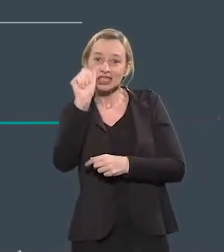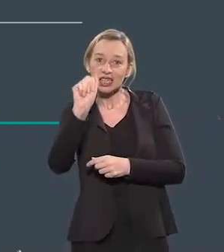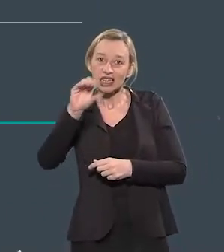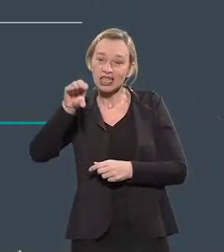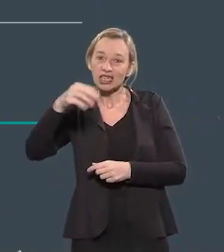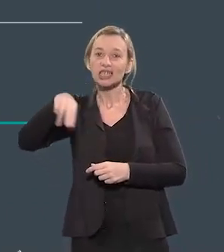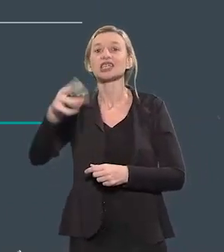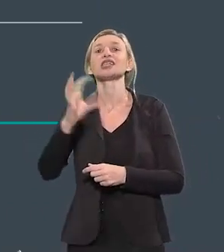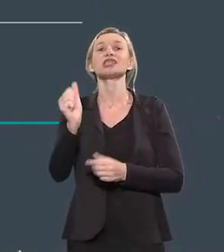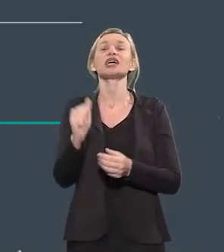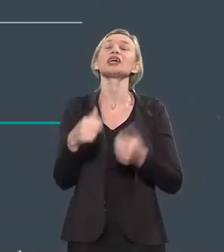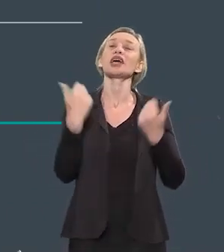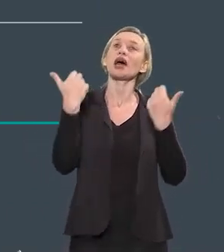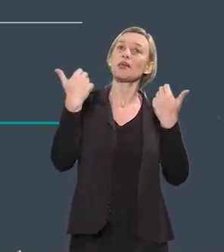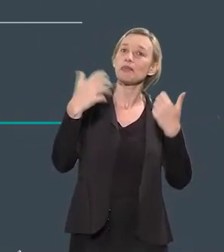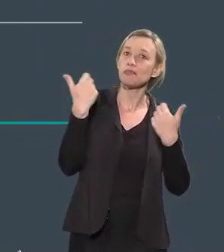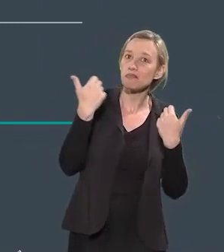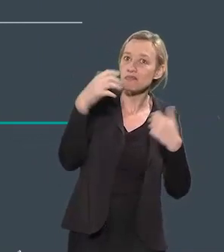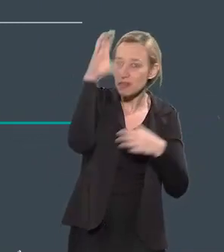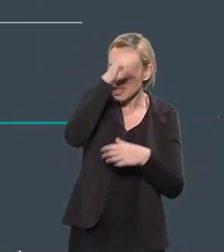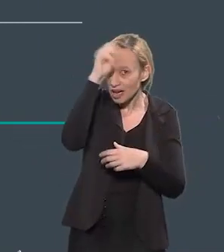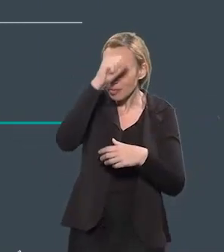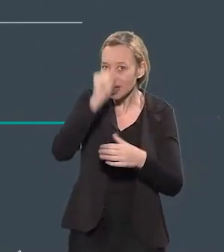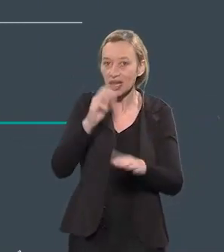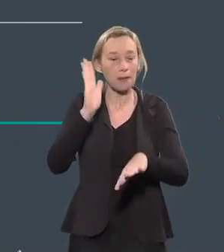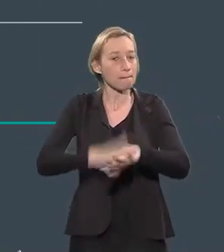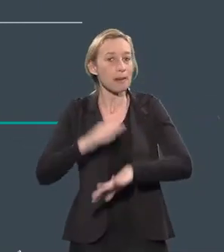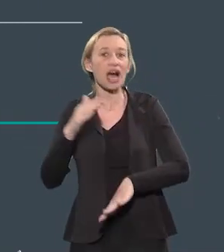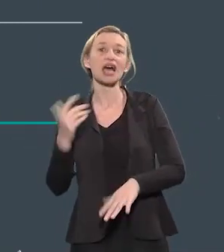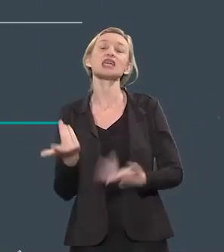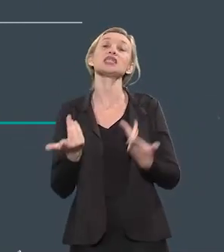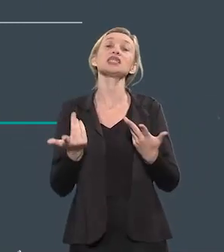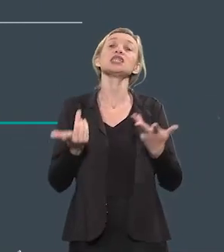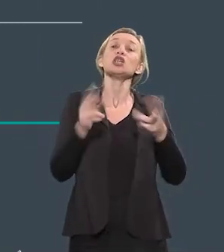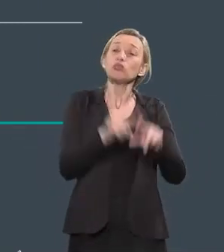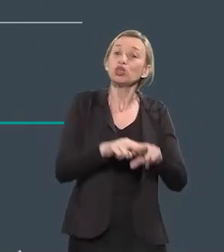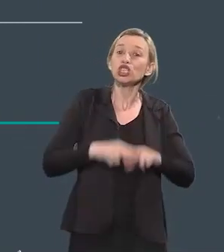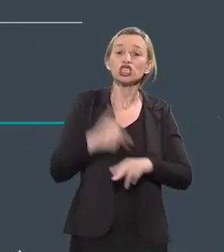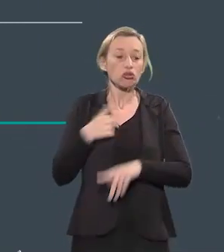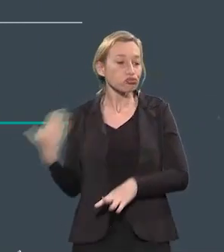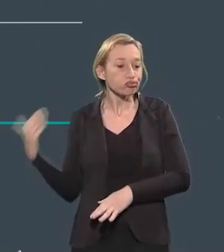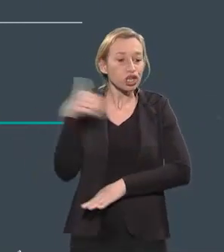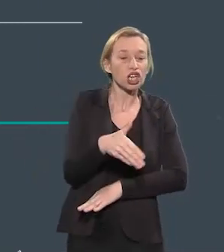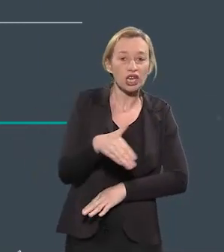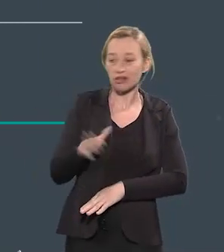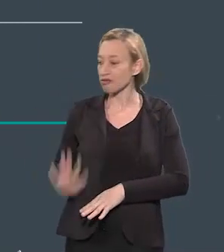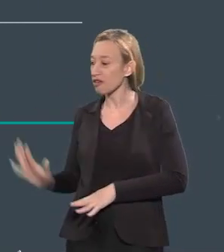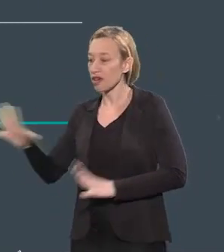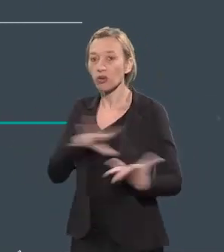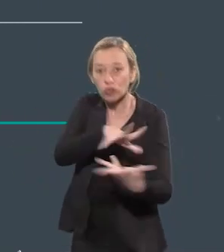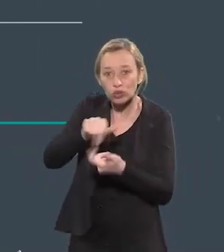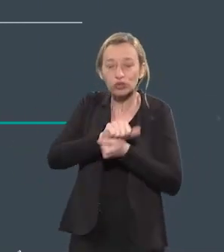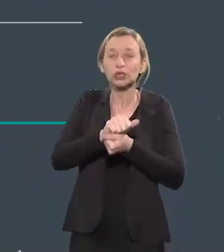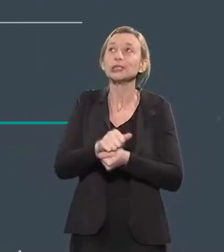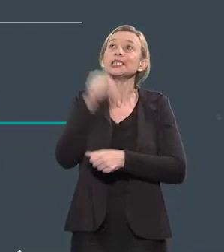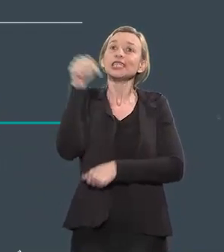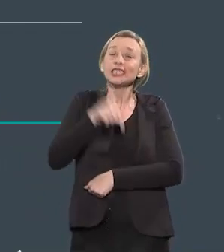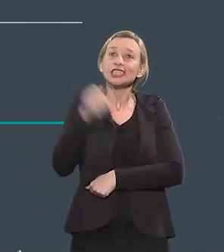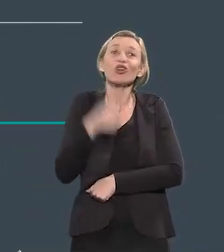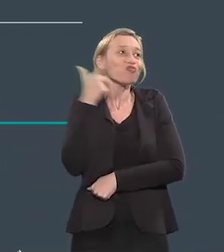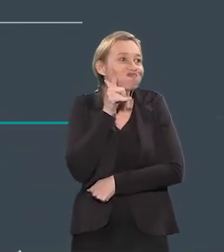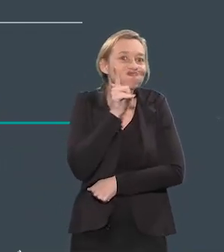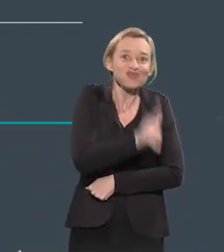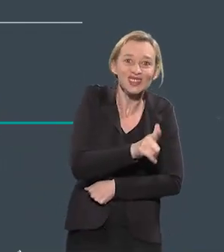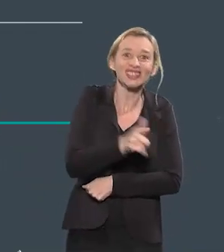sabia que eu precisava aprender novas técnicas, novas linguagens, e aí por isso que eu cheguei até o Favela Mundo.